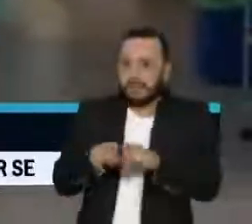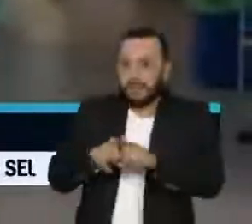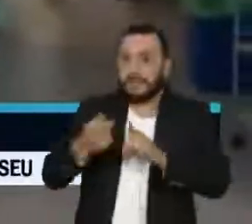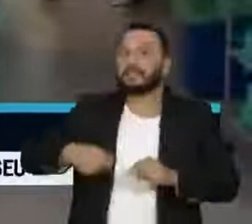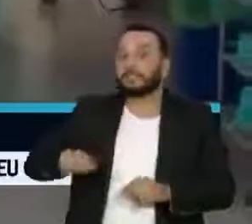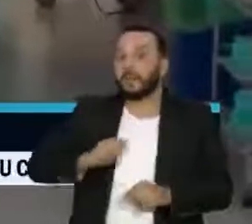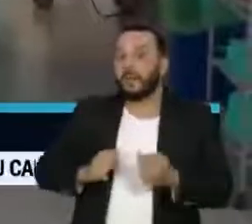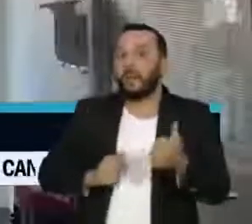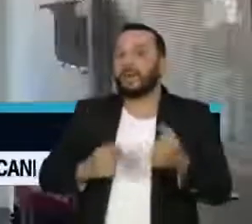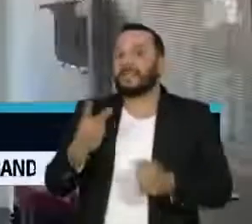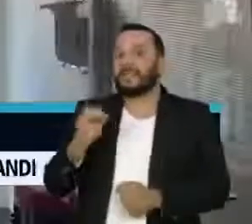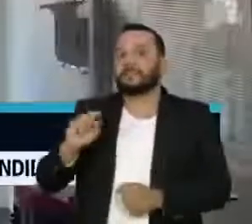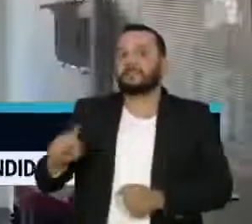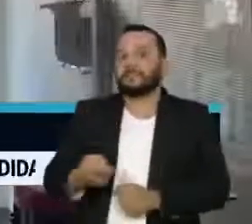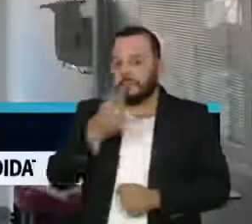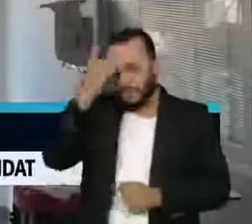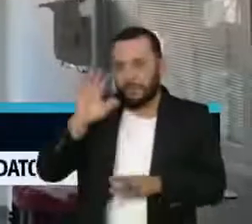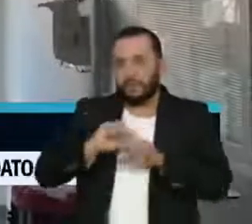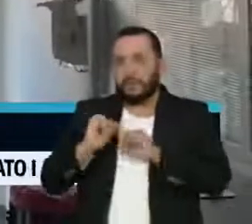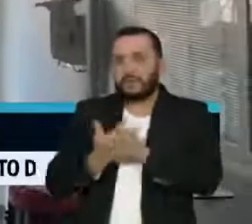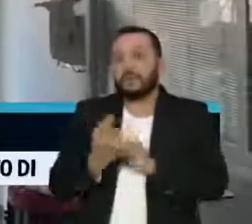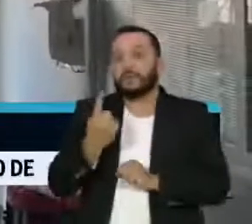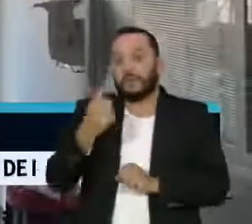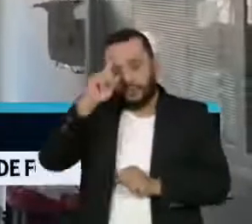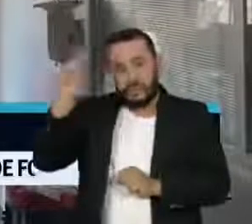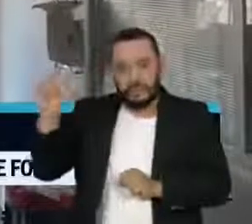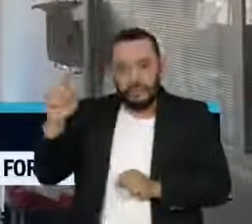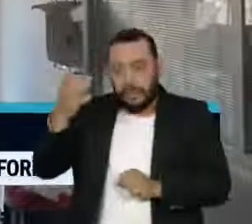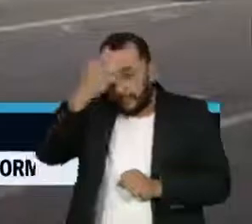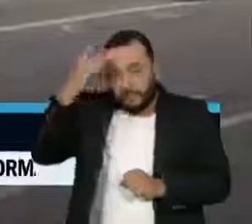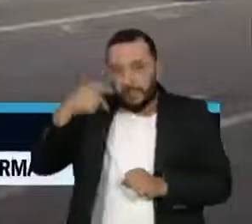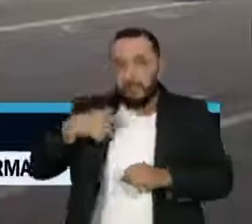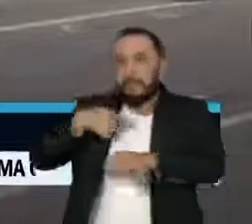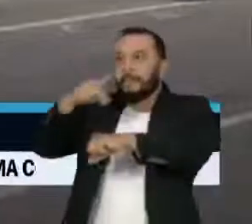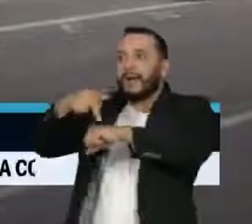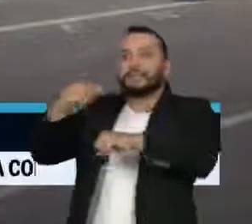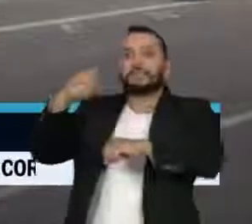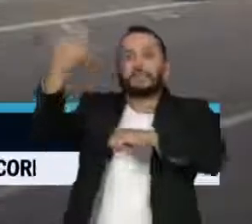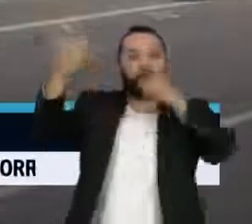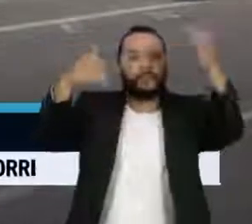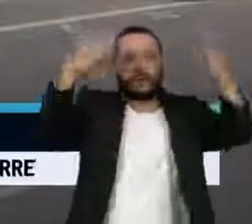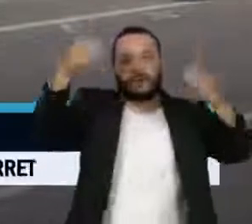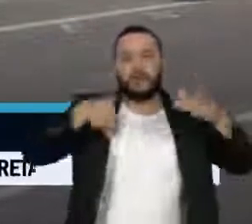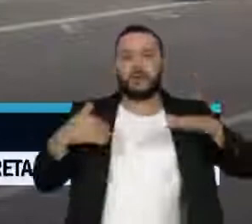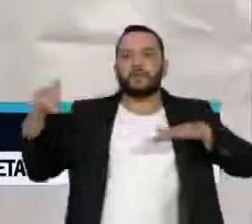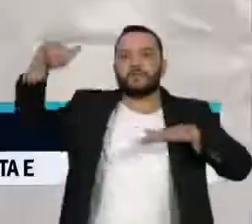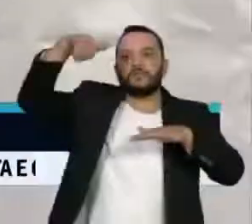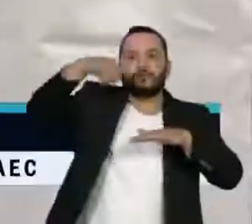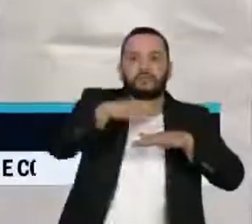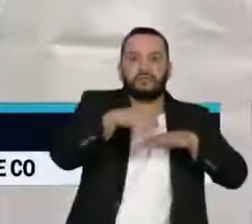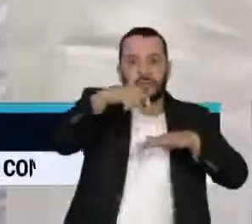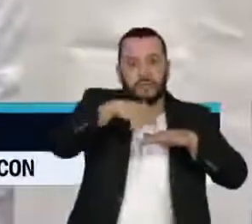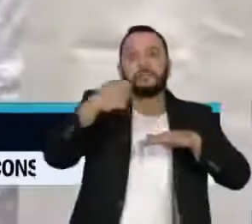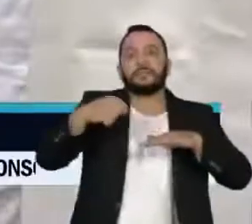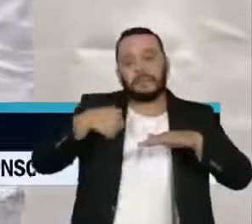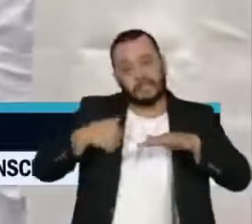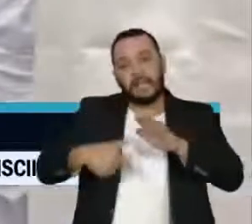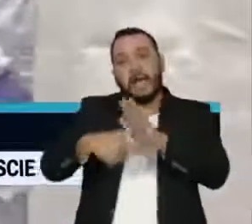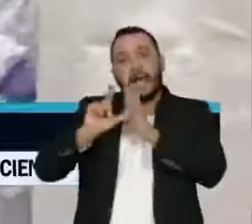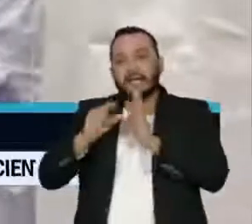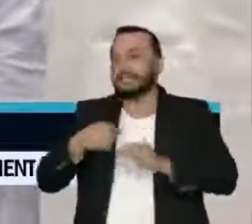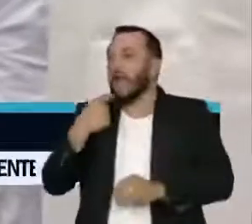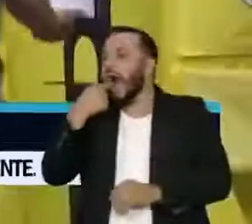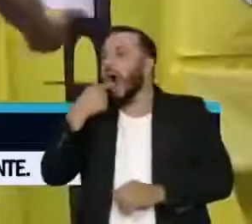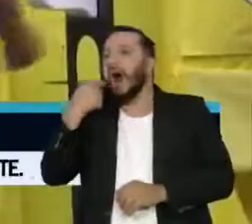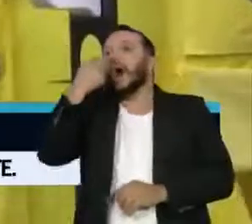mil casos em um dia. Agora, viajantes que entrarem no país sem um teste do tipo RT-PCR com